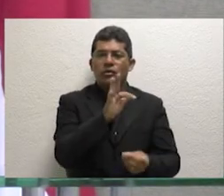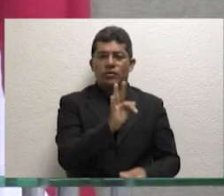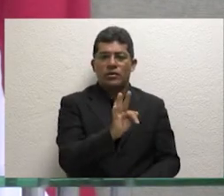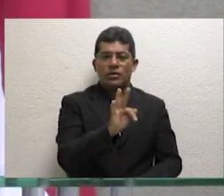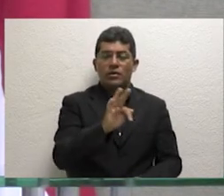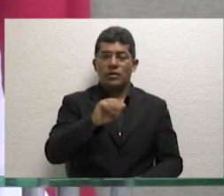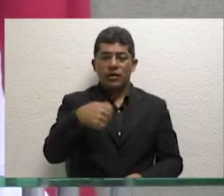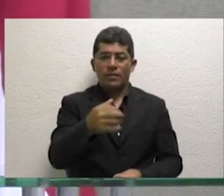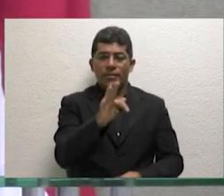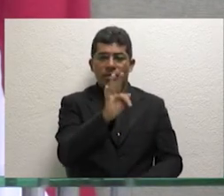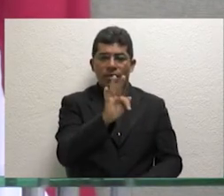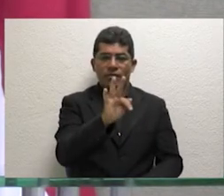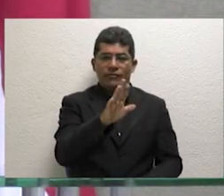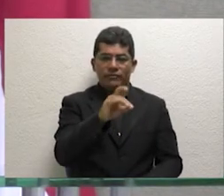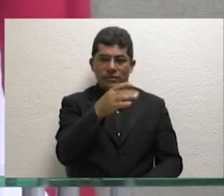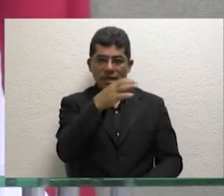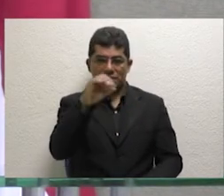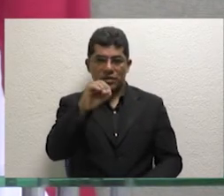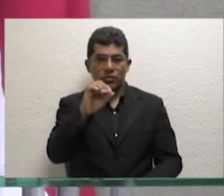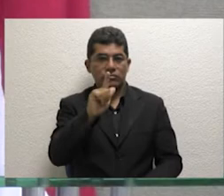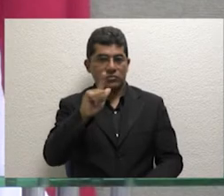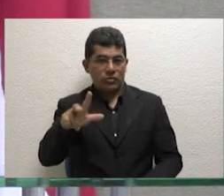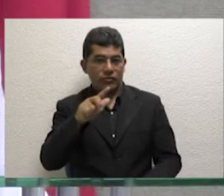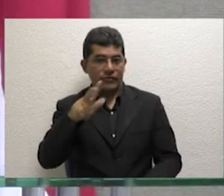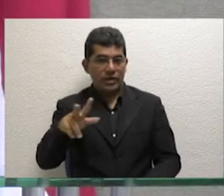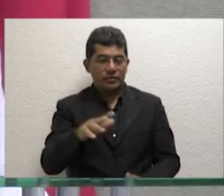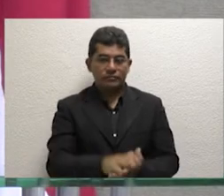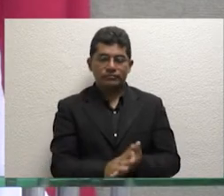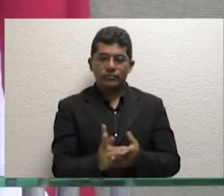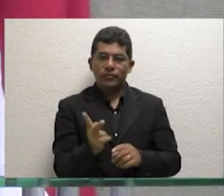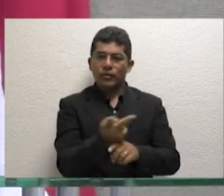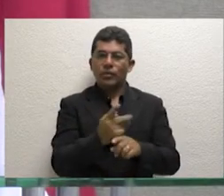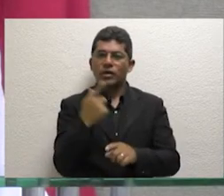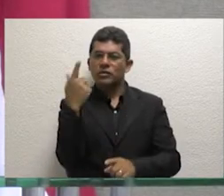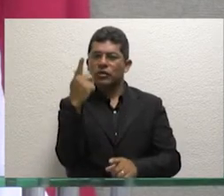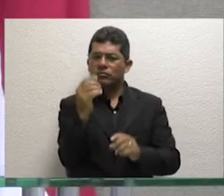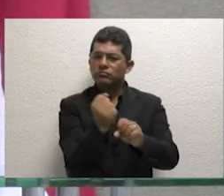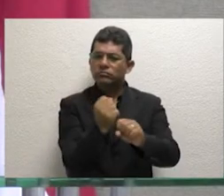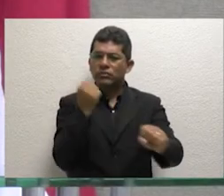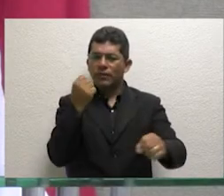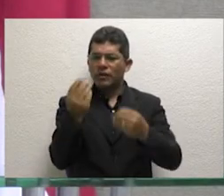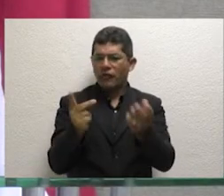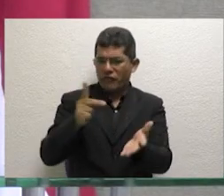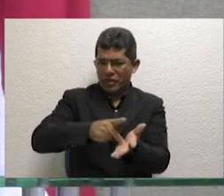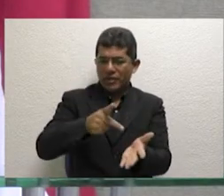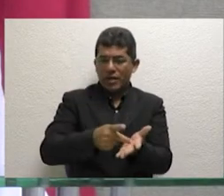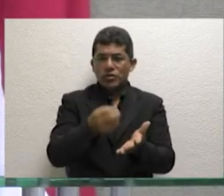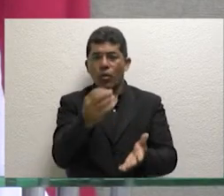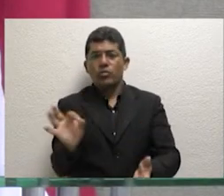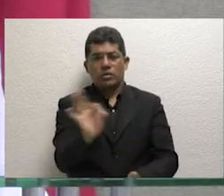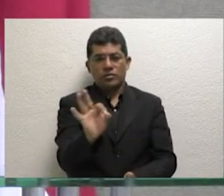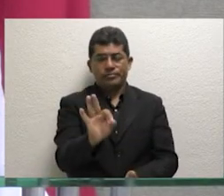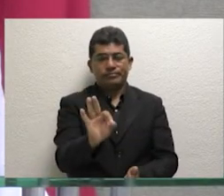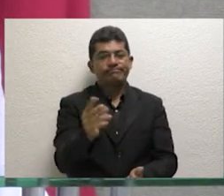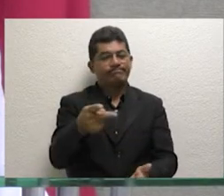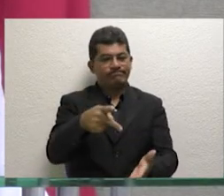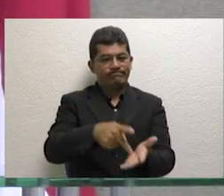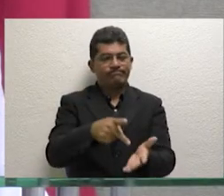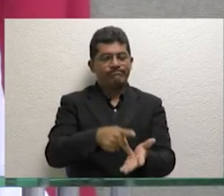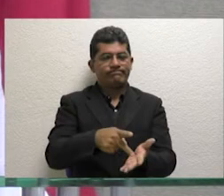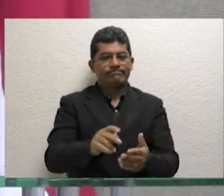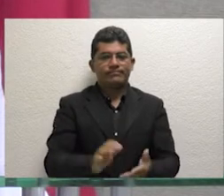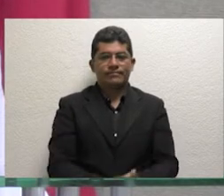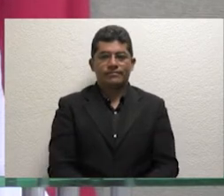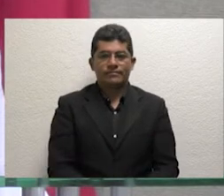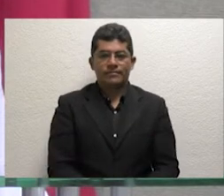Getúlio Vargas e buscar a geografia para ver se isso era verdade ou não a verdade é o seguinte